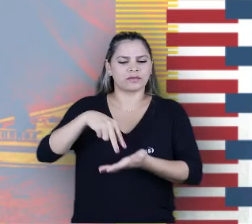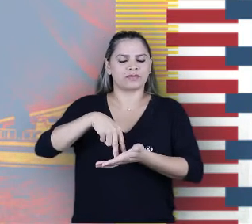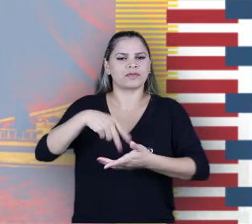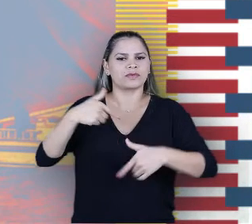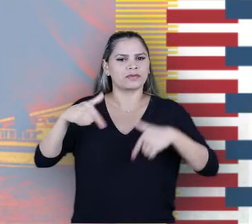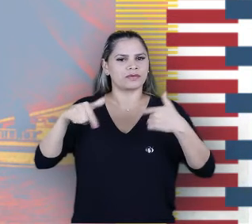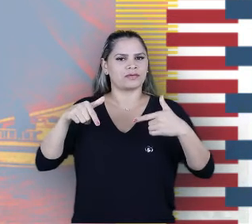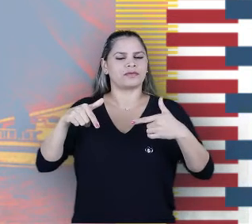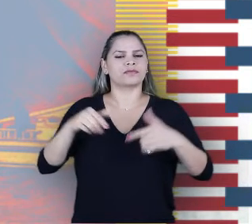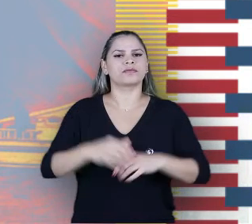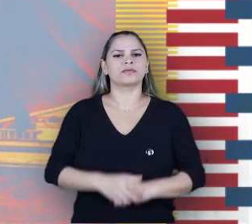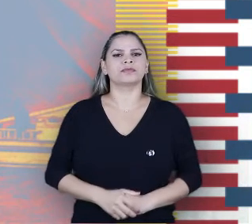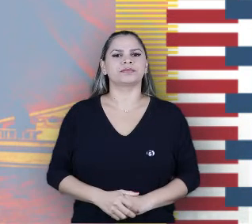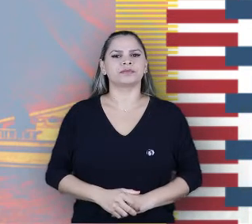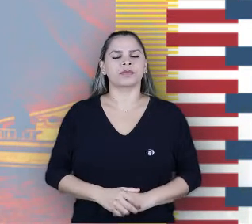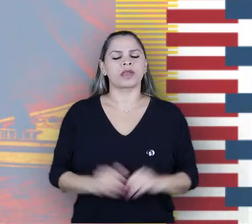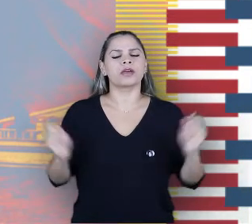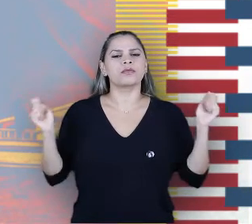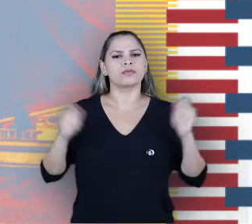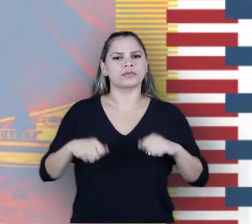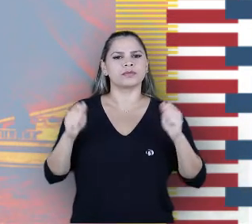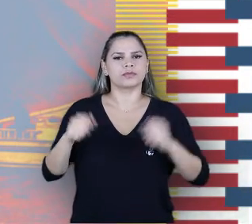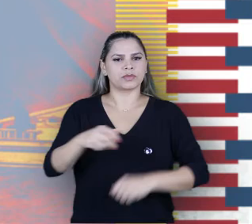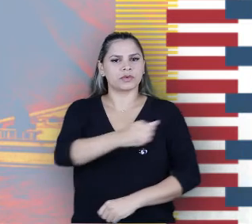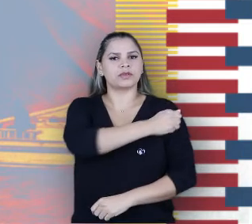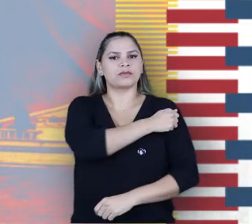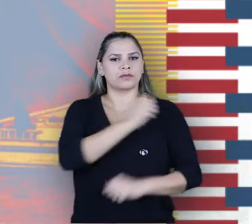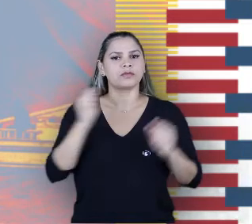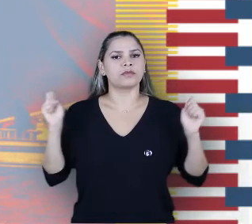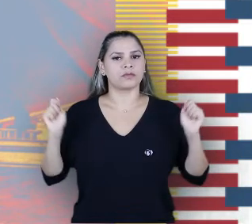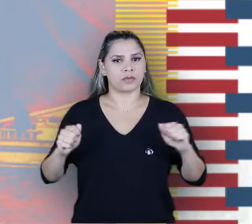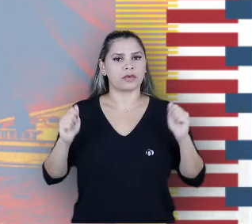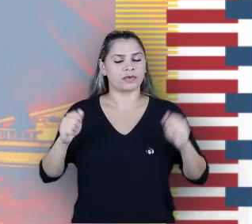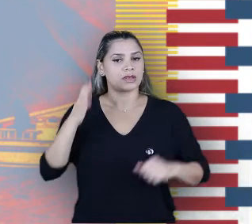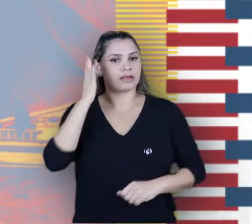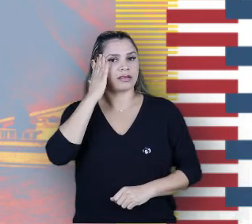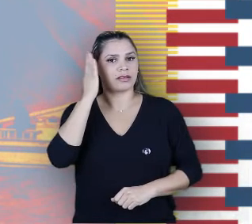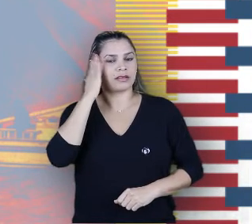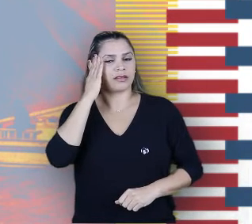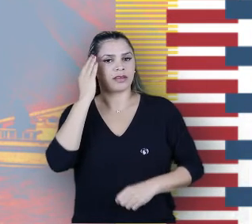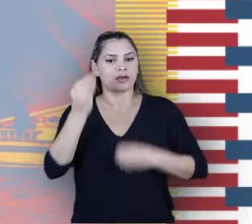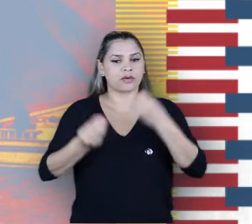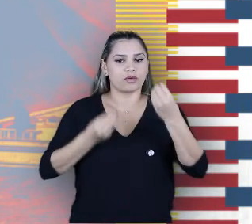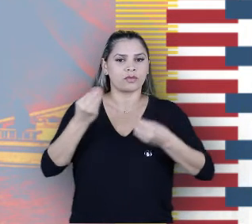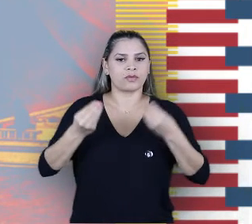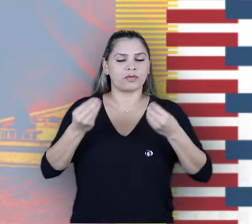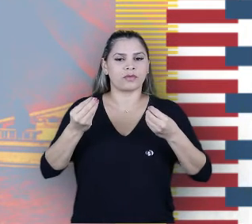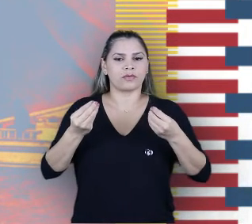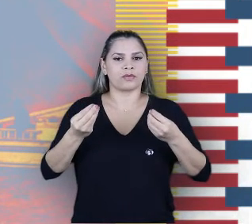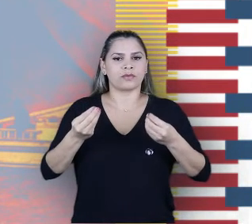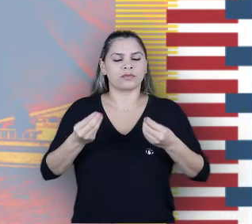têm essa propriedade de trazer